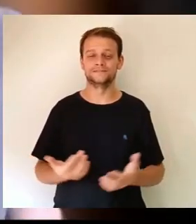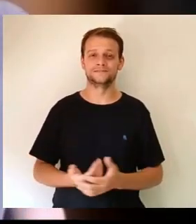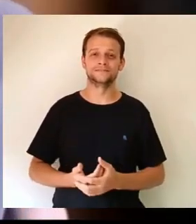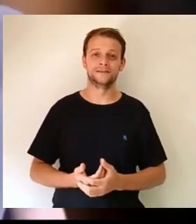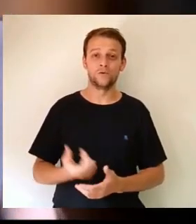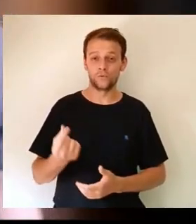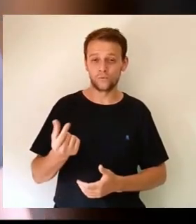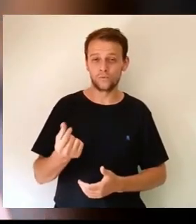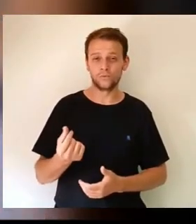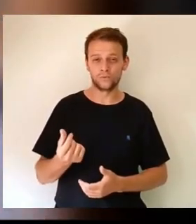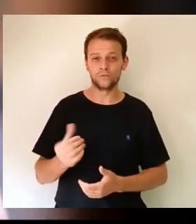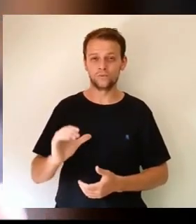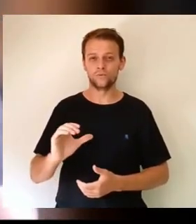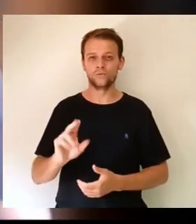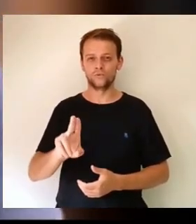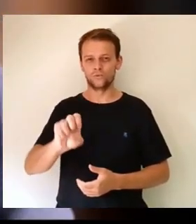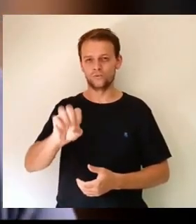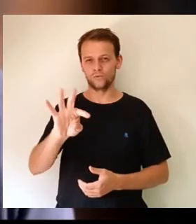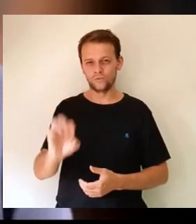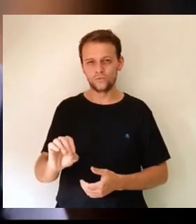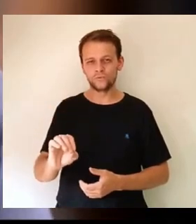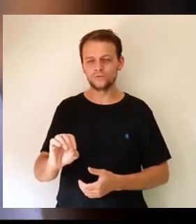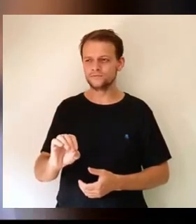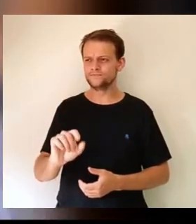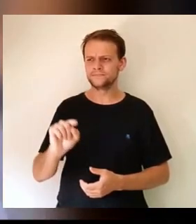relação ao custo,